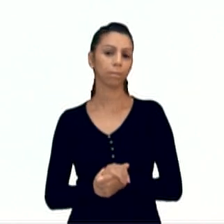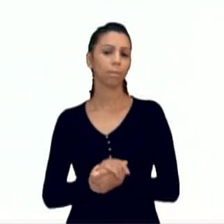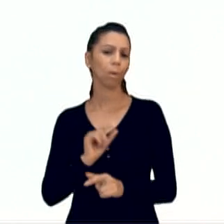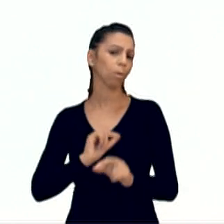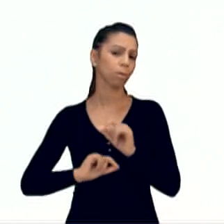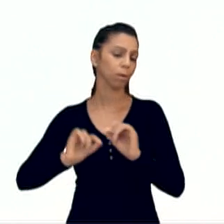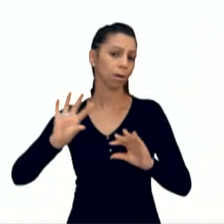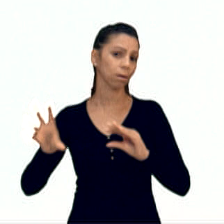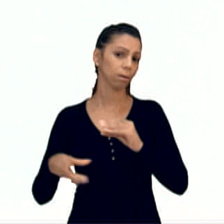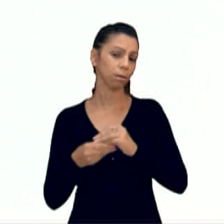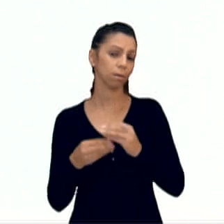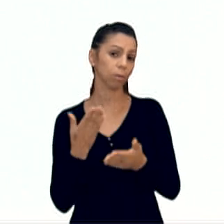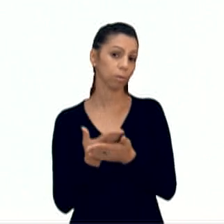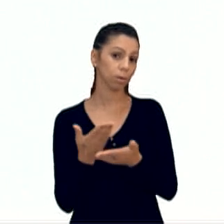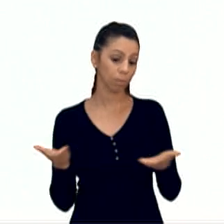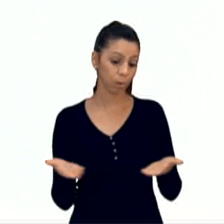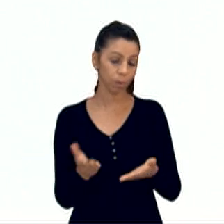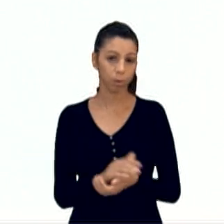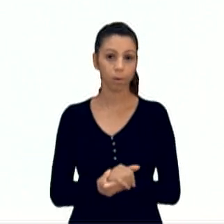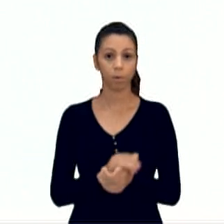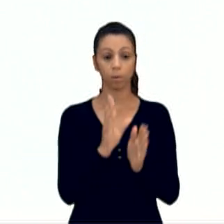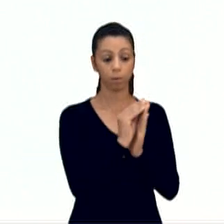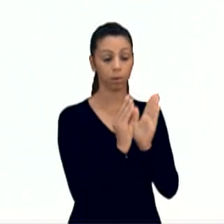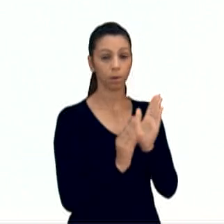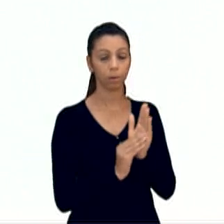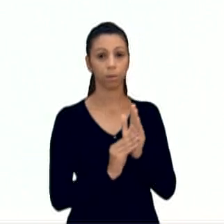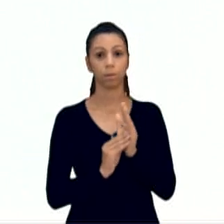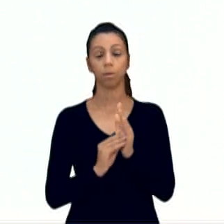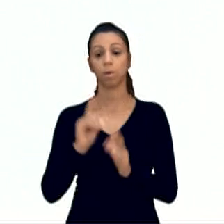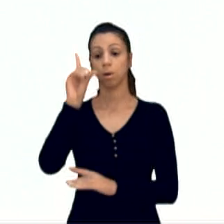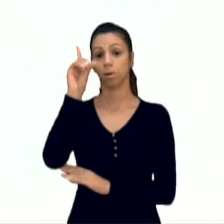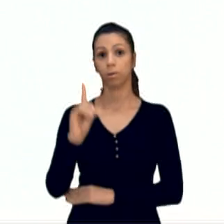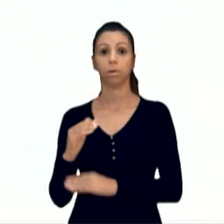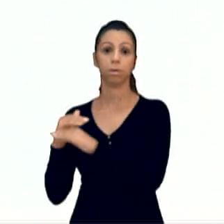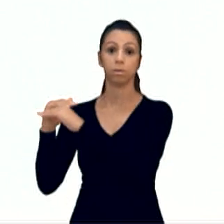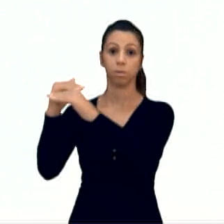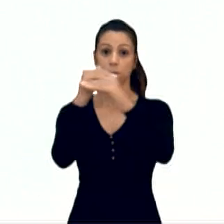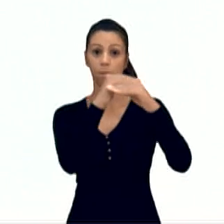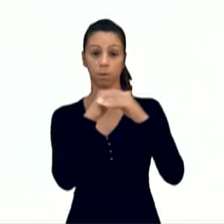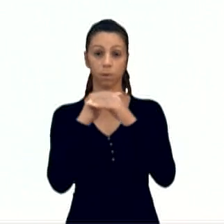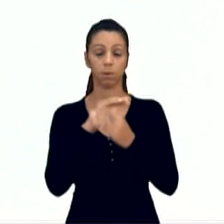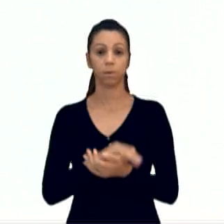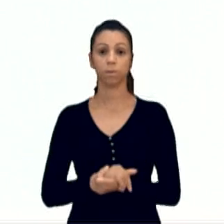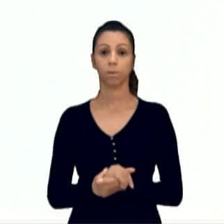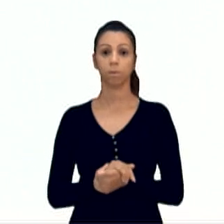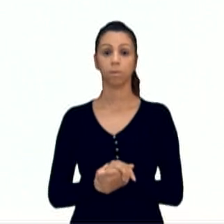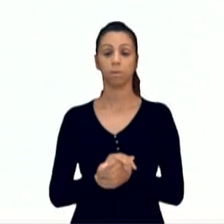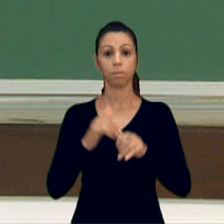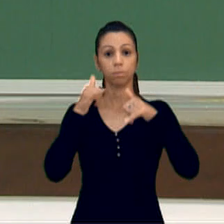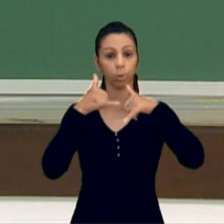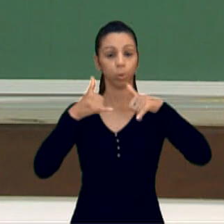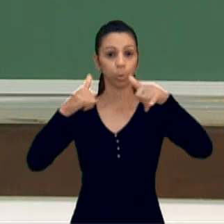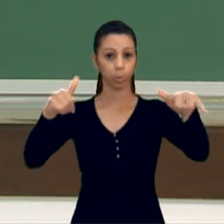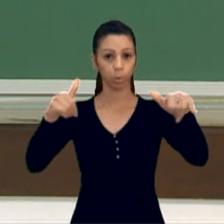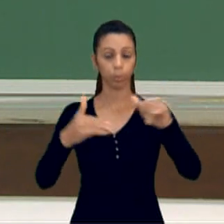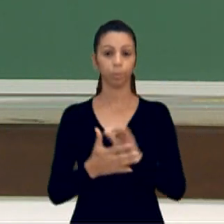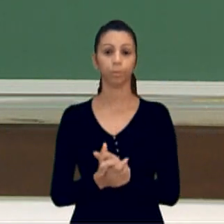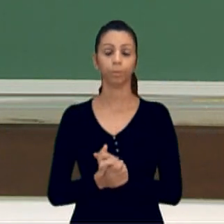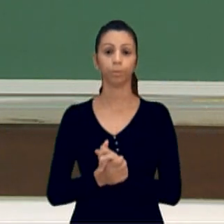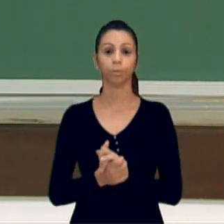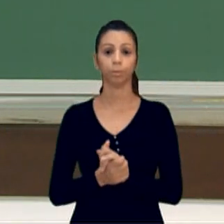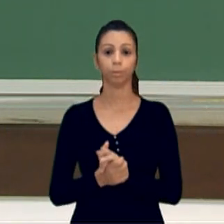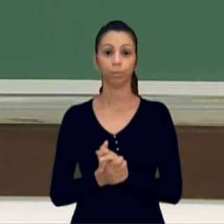vimos hoje, então? Nós falamos um pouquinho sobre os direitos iguais para todos, falamos dos anúncios publicitários,